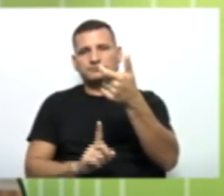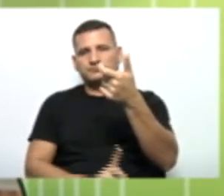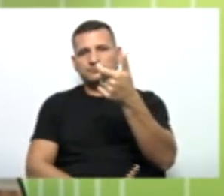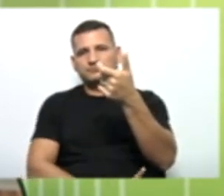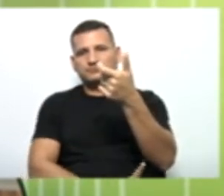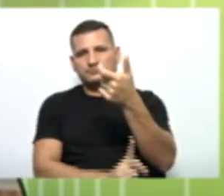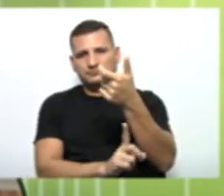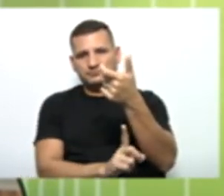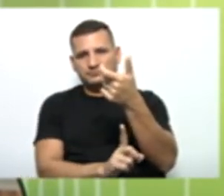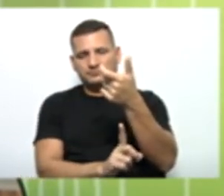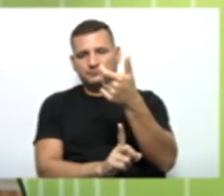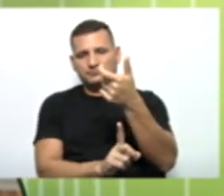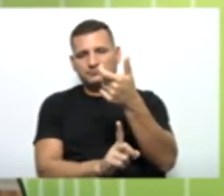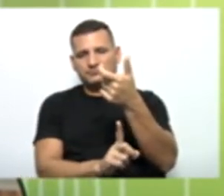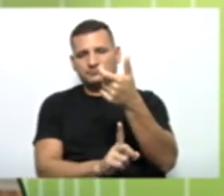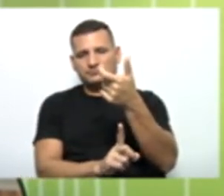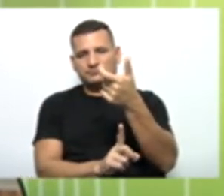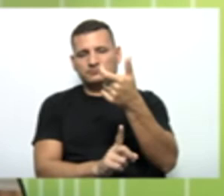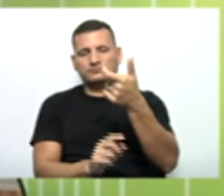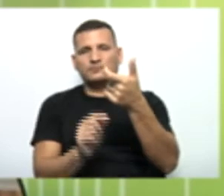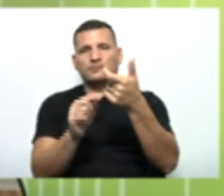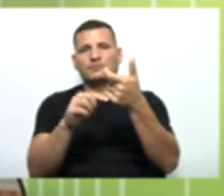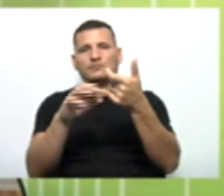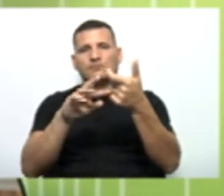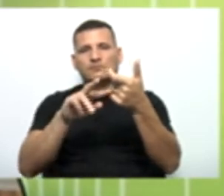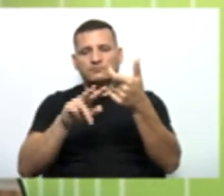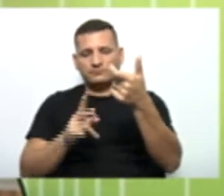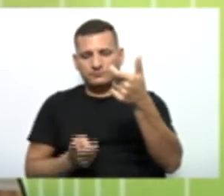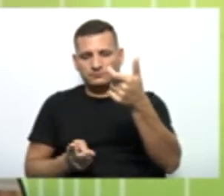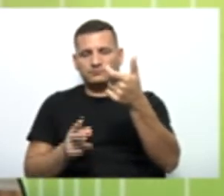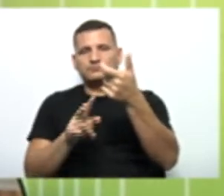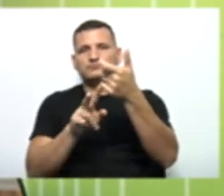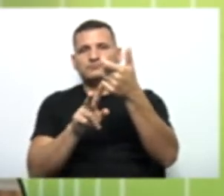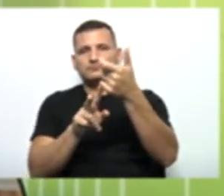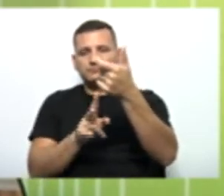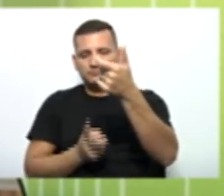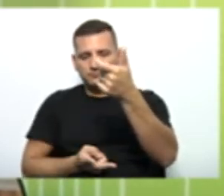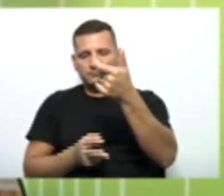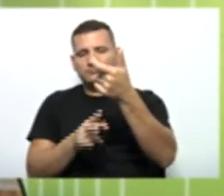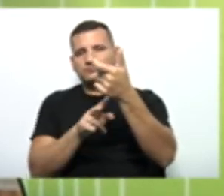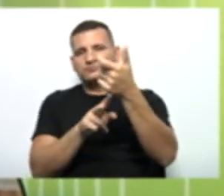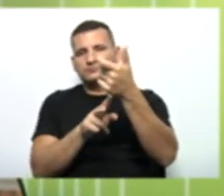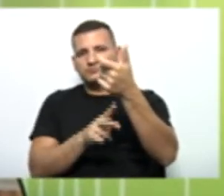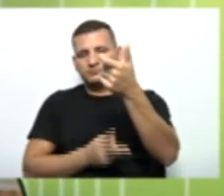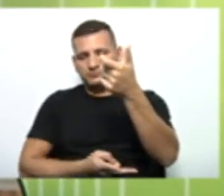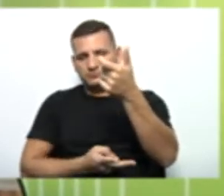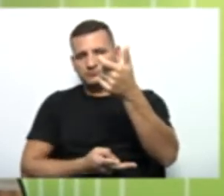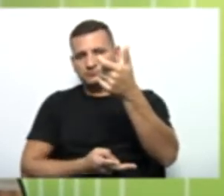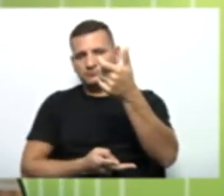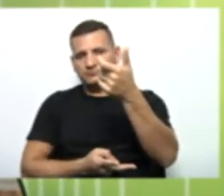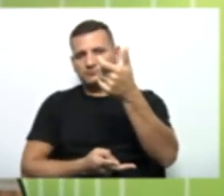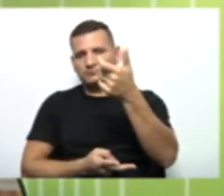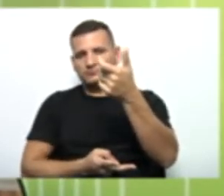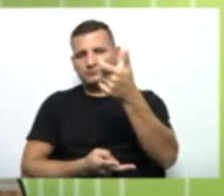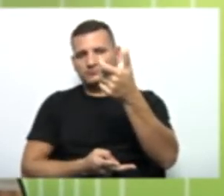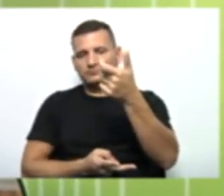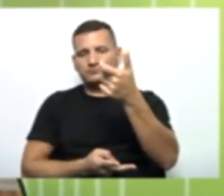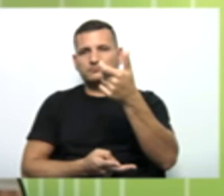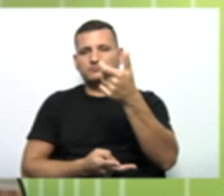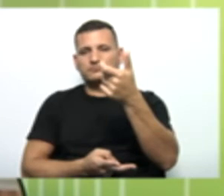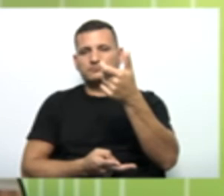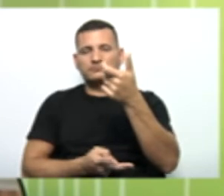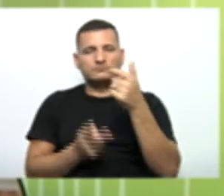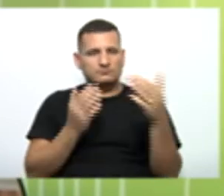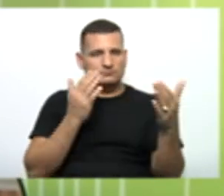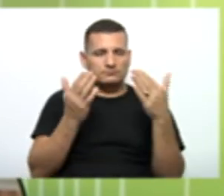vão herdar algo da maior. Lembra? O pai, o filho não herda